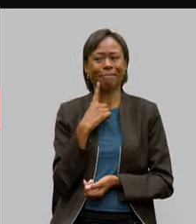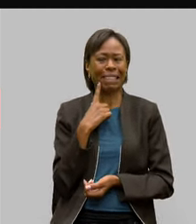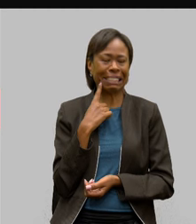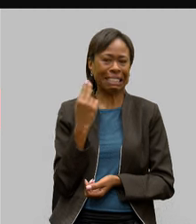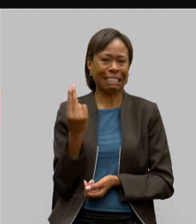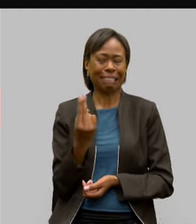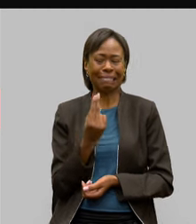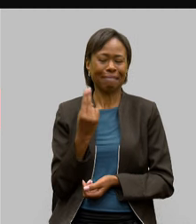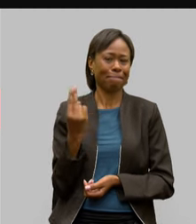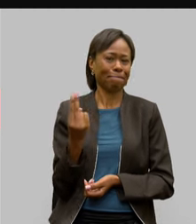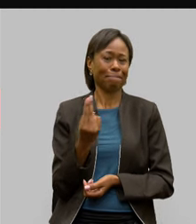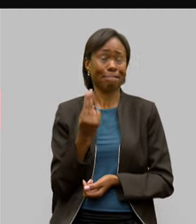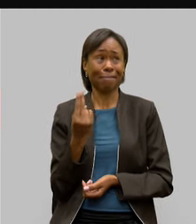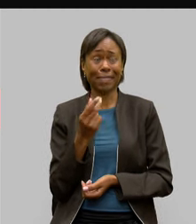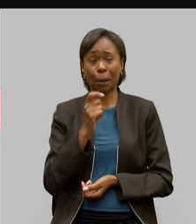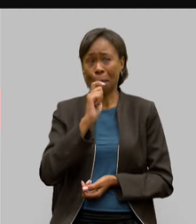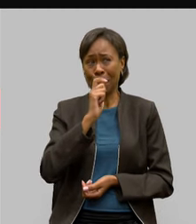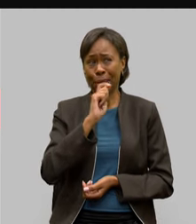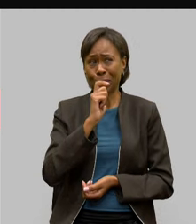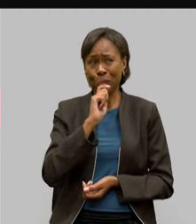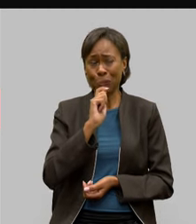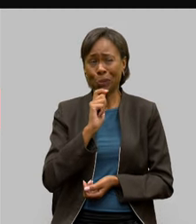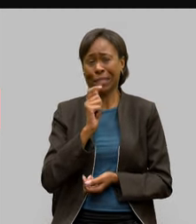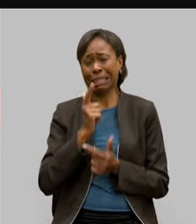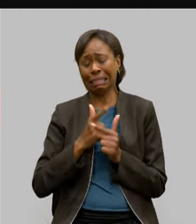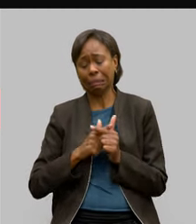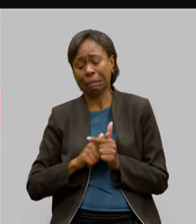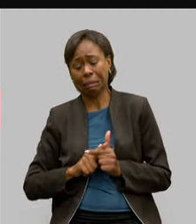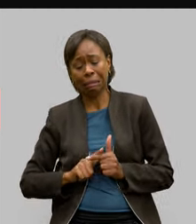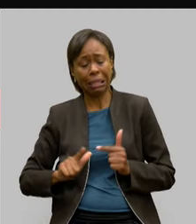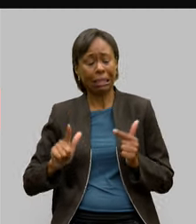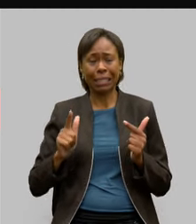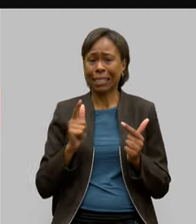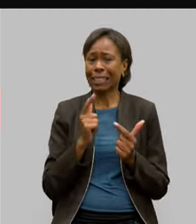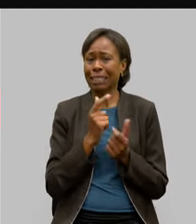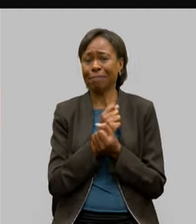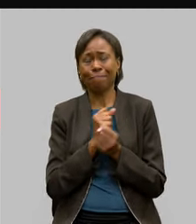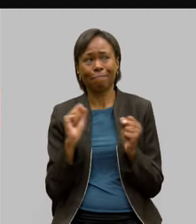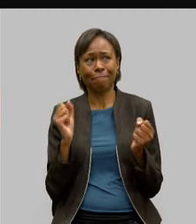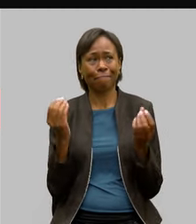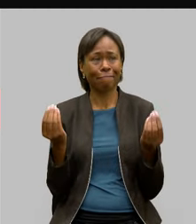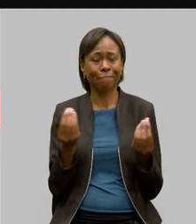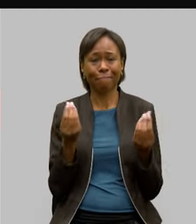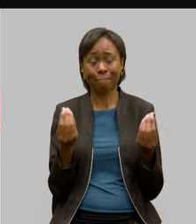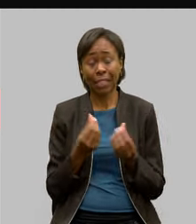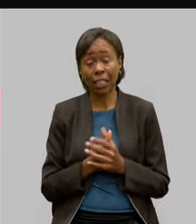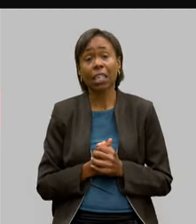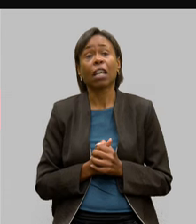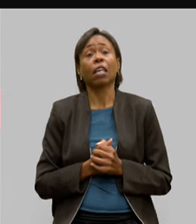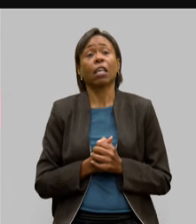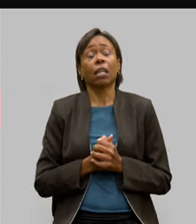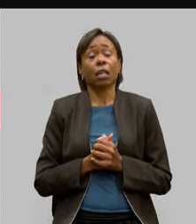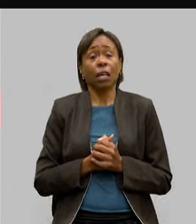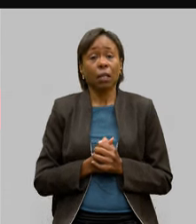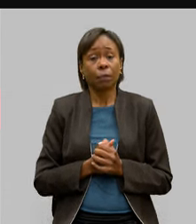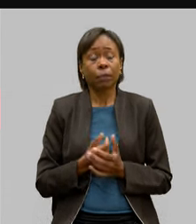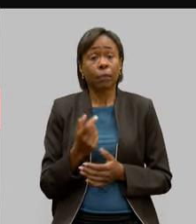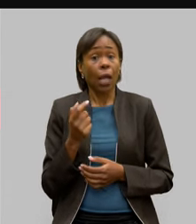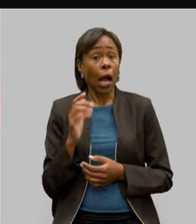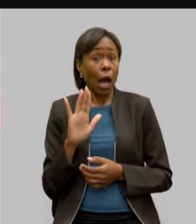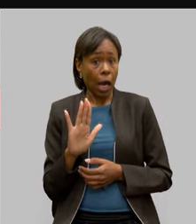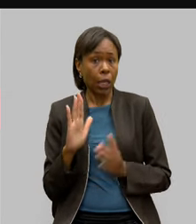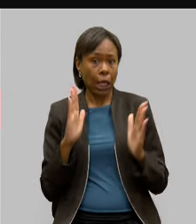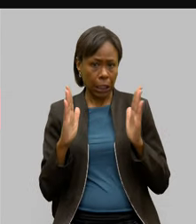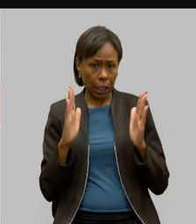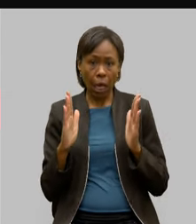pode ter um monte de coisa eu acho que eu não vou conseguir isso E aí no próximo slide por favor eh eu nesse meio tempo eu pedi as